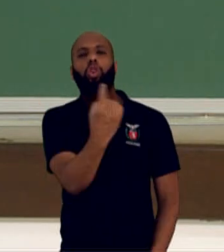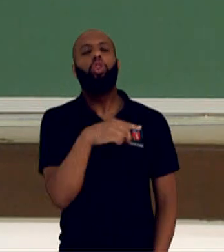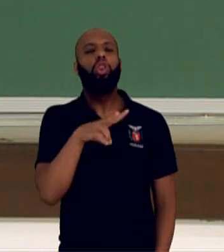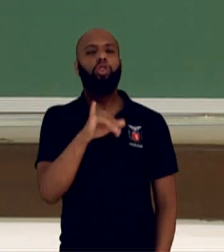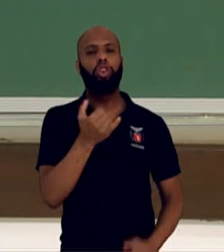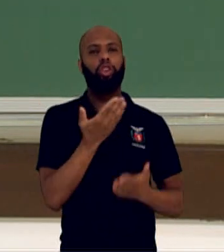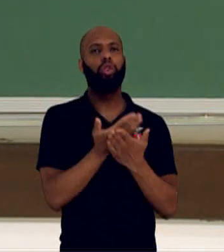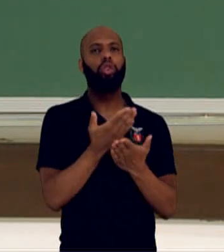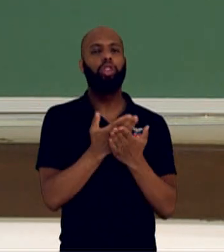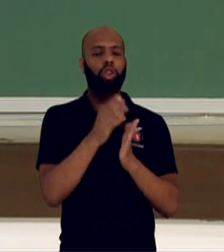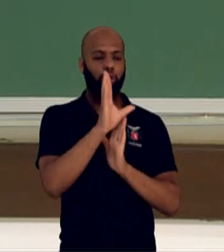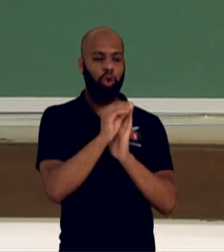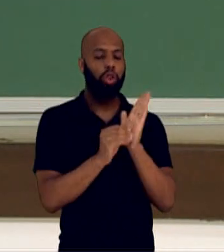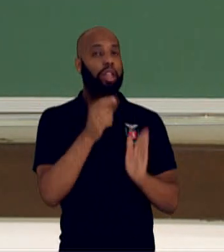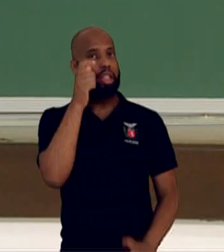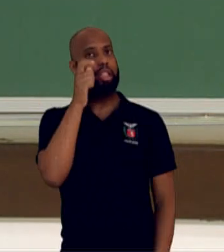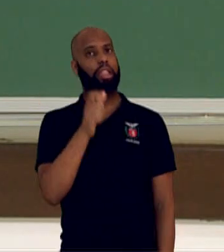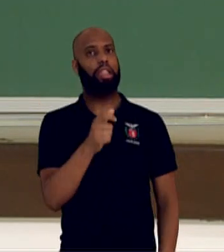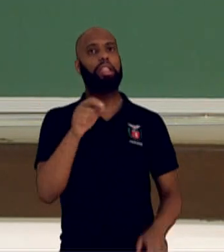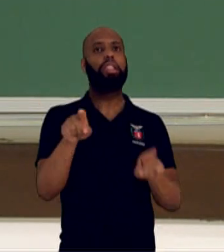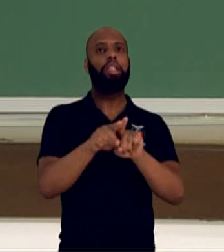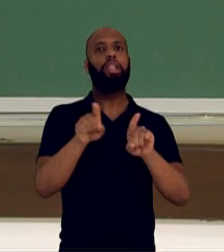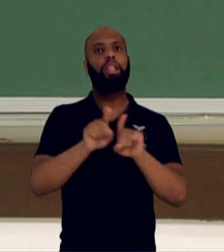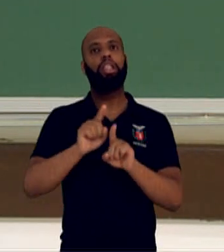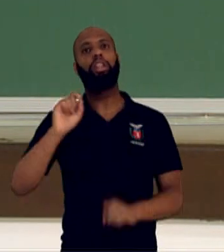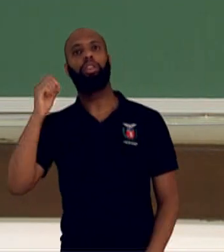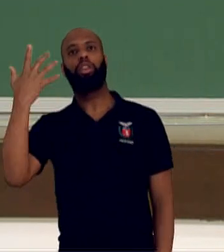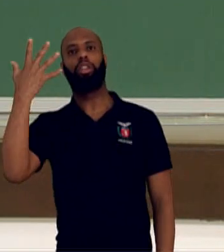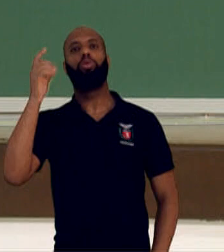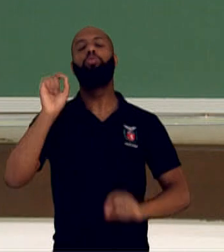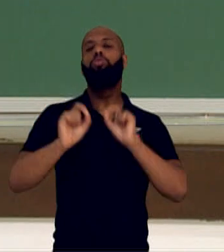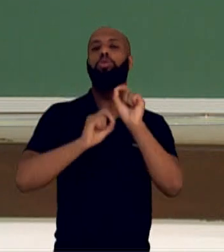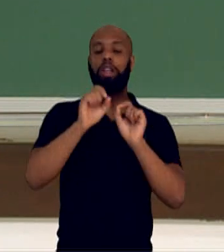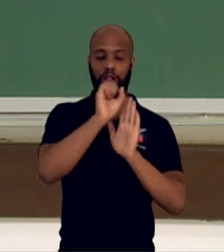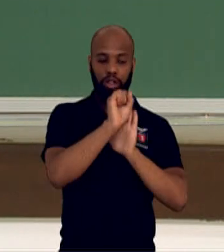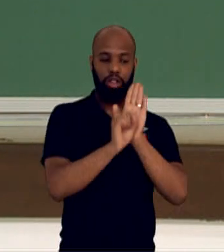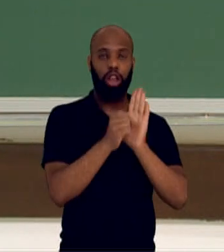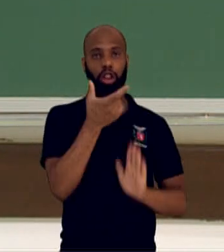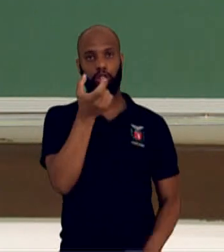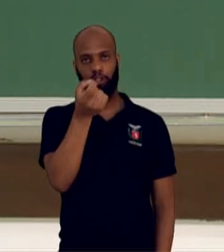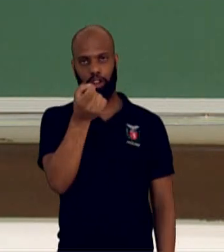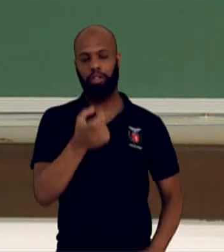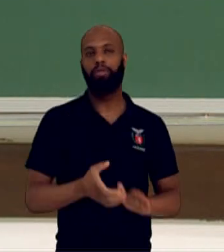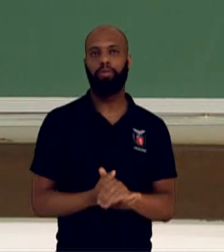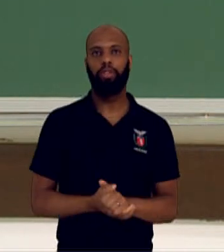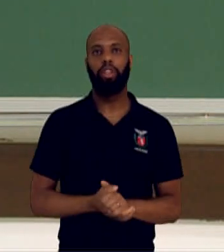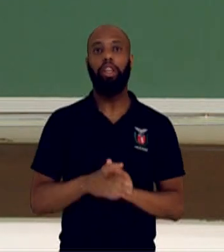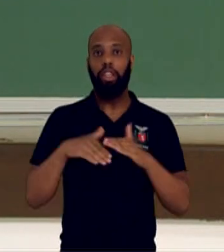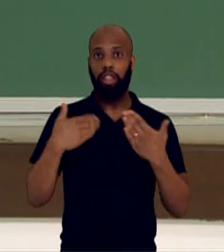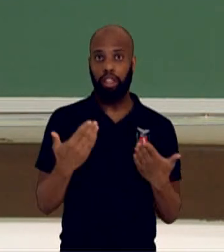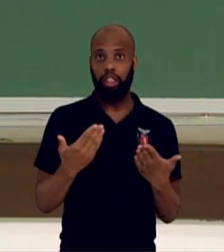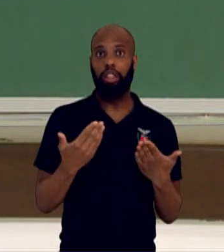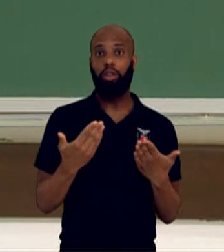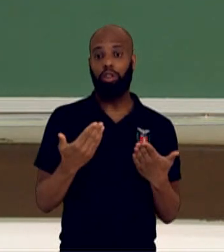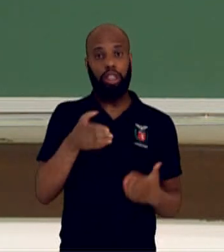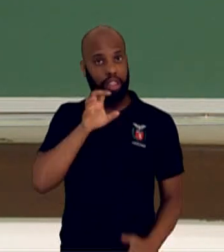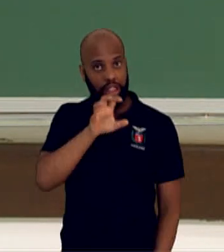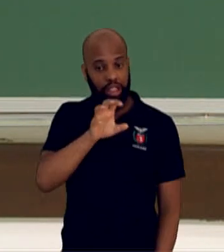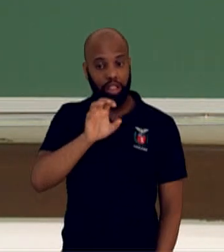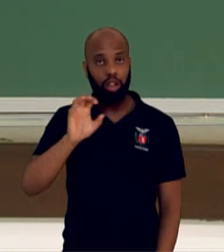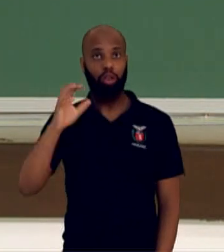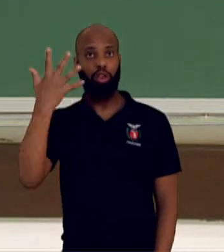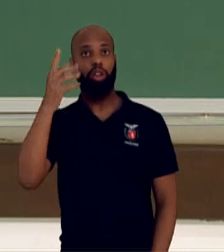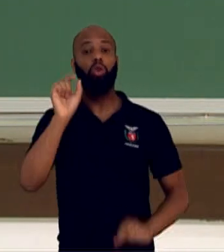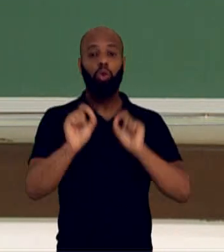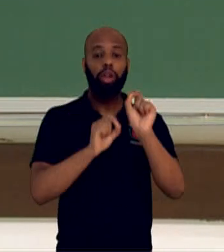conteúdo bem interessante que também aconteceu lá no século XX, né? Então, só que isso